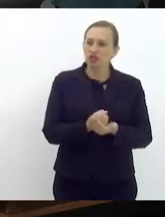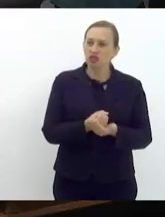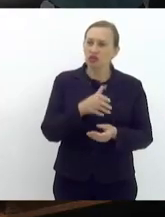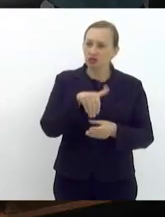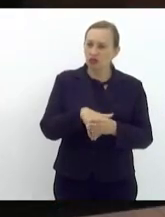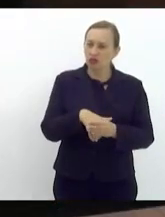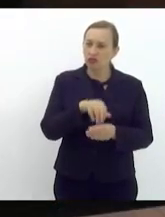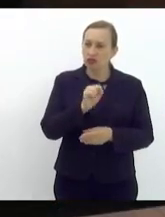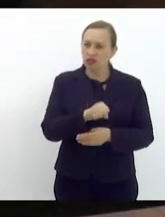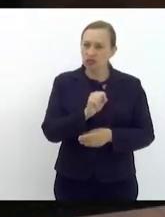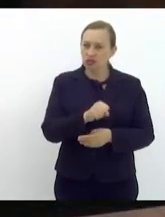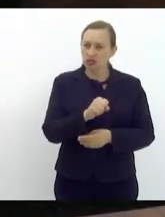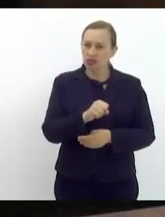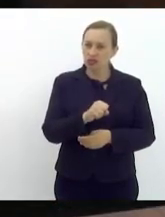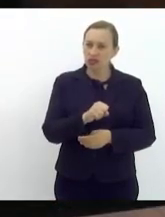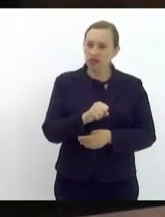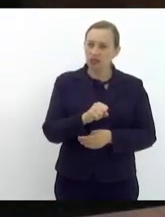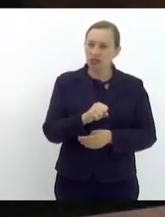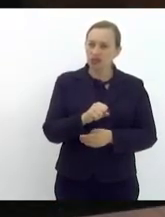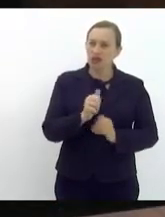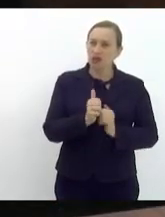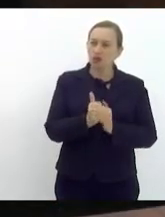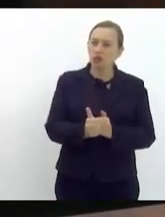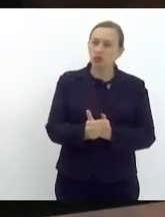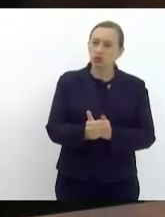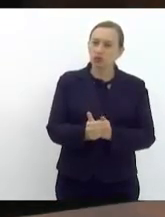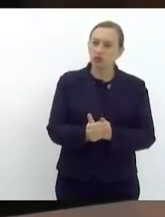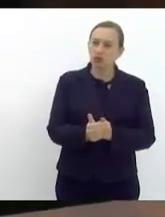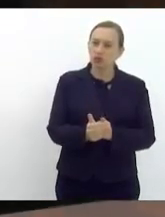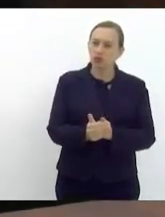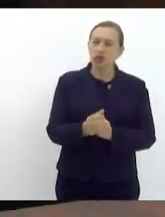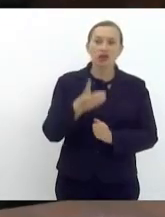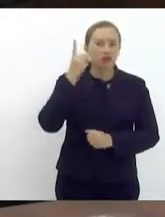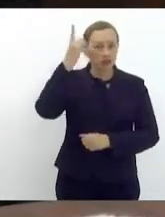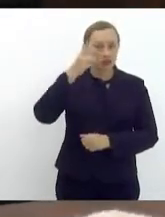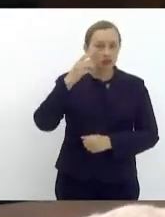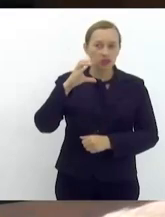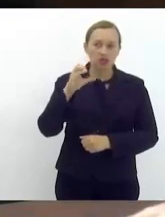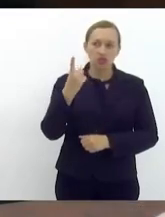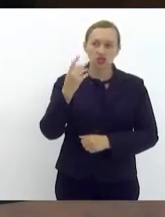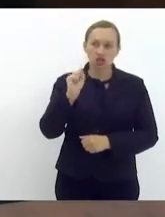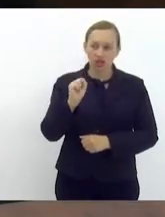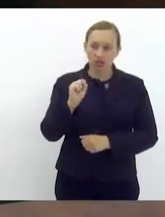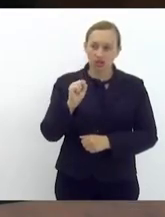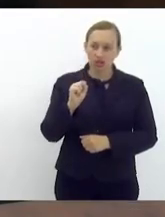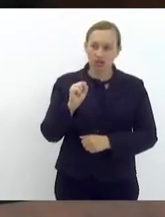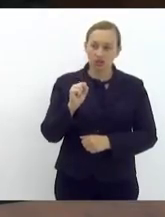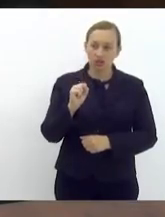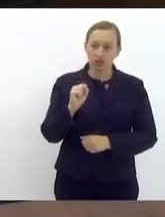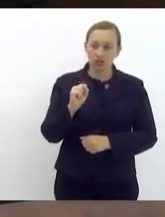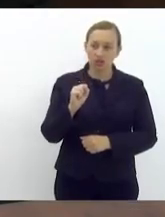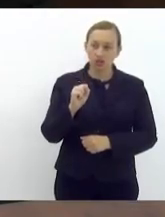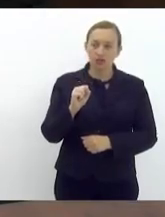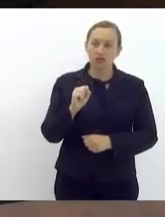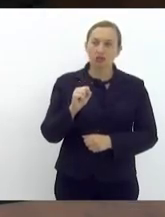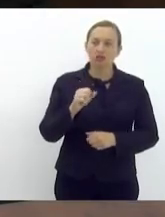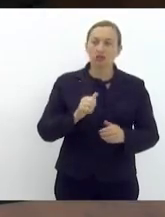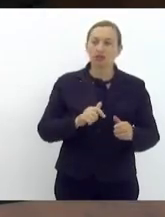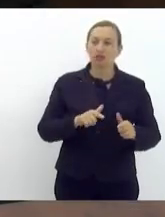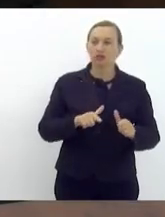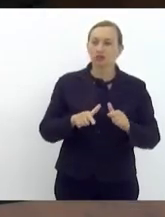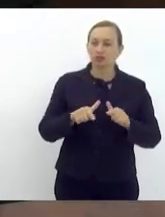voto favorável à condução aí do deputado Charles Batista à frente dos trabalhos